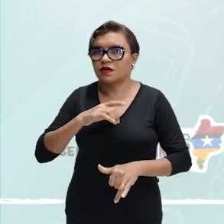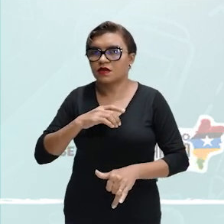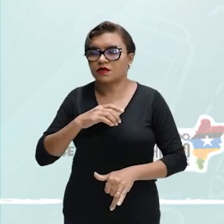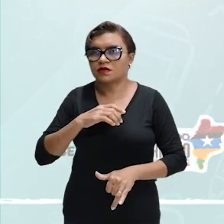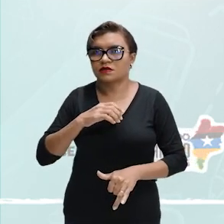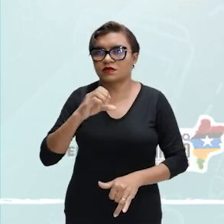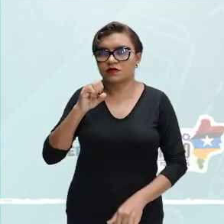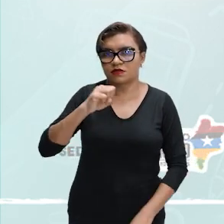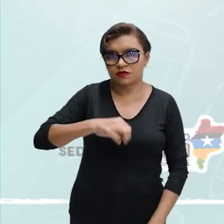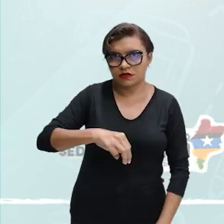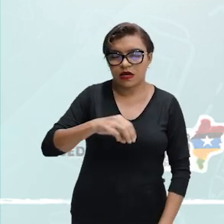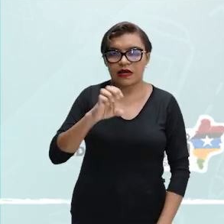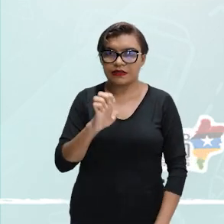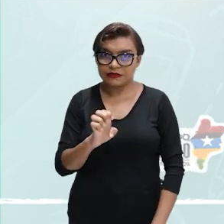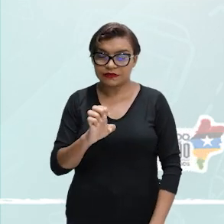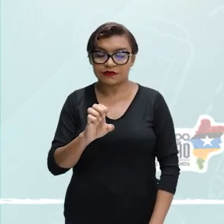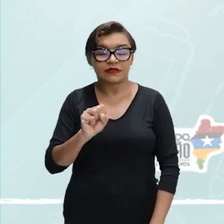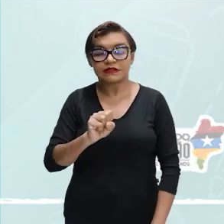ok? Nós temos ali os